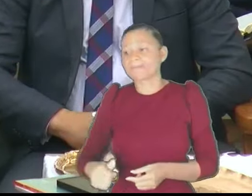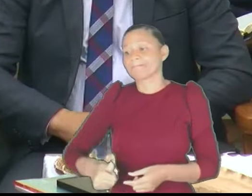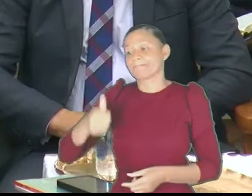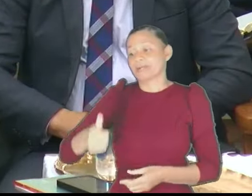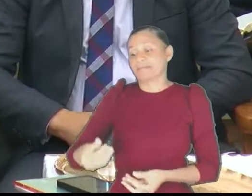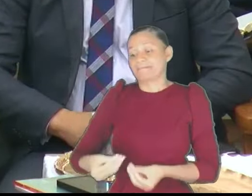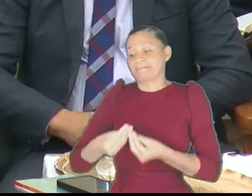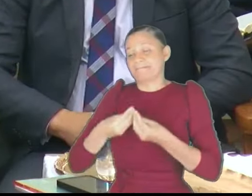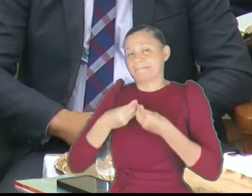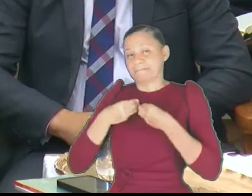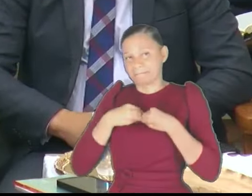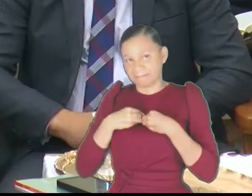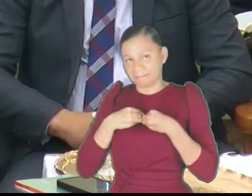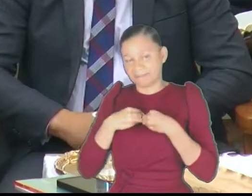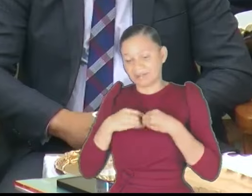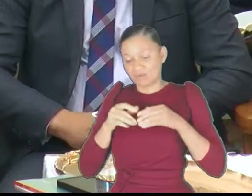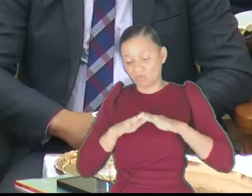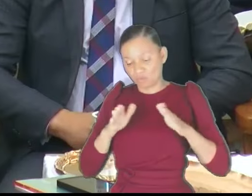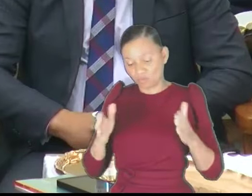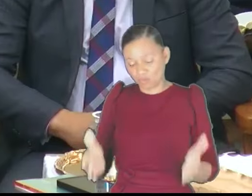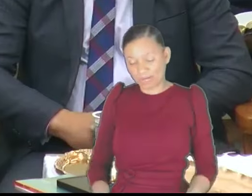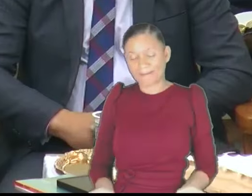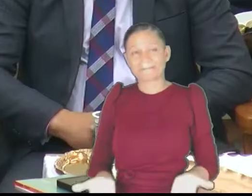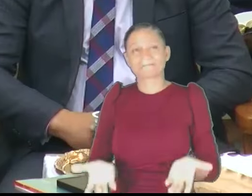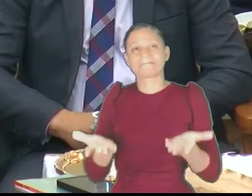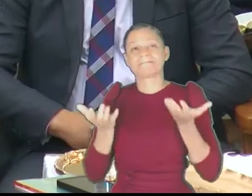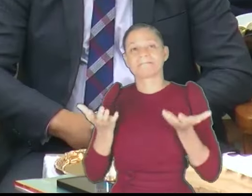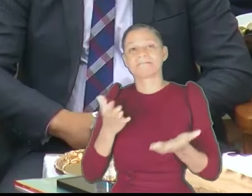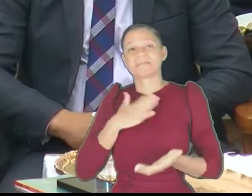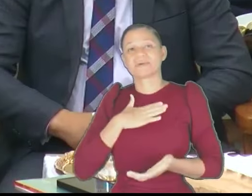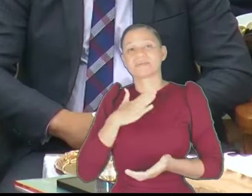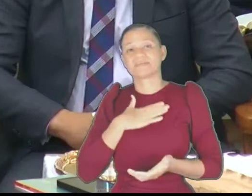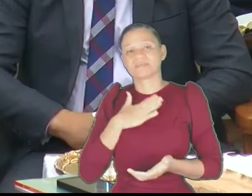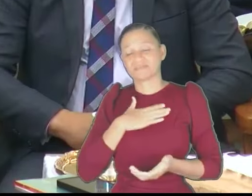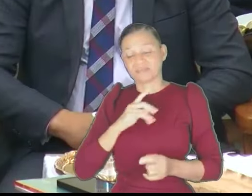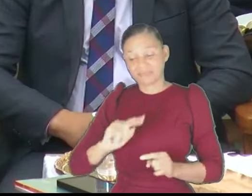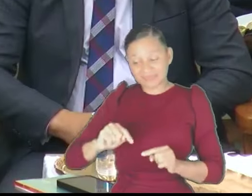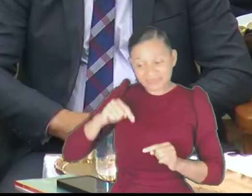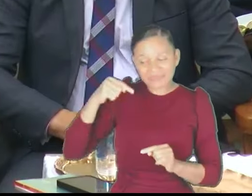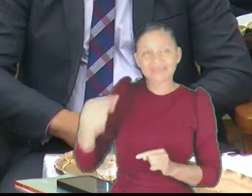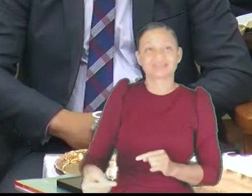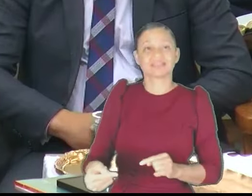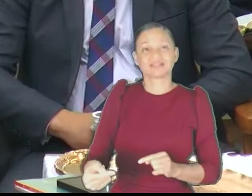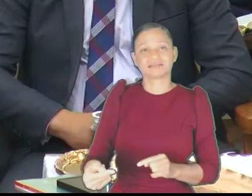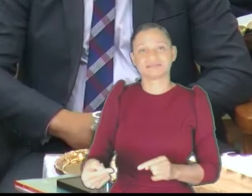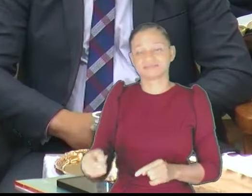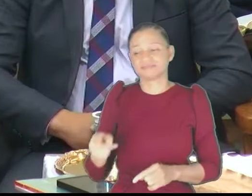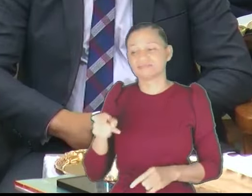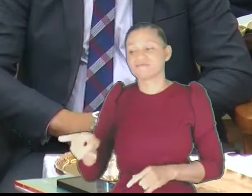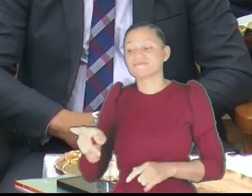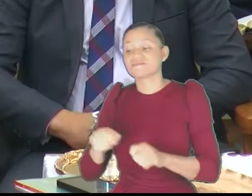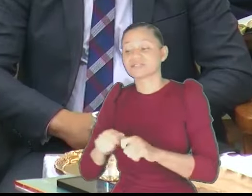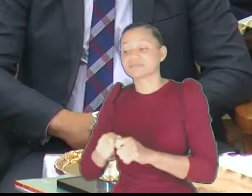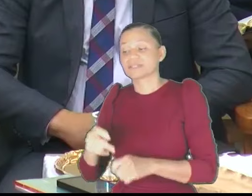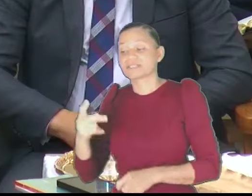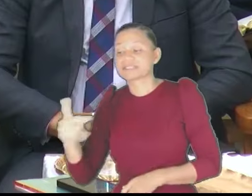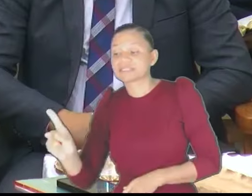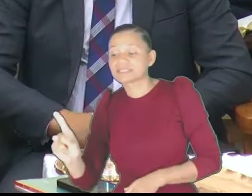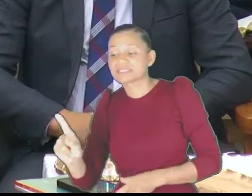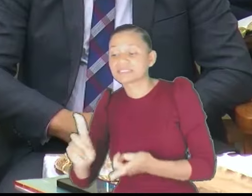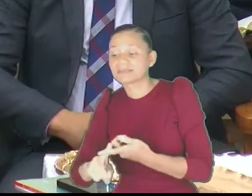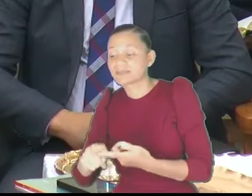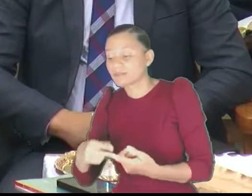a lei da primícia, o altar. A senhora vai trazer primeiro para mim. Depois fará para ti e para o teu filho,